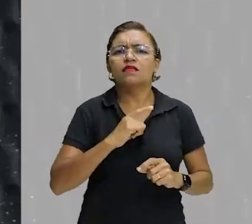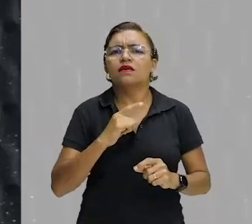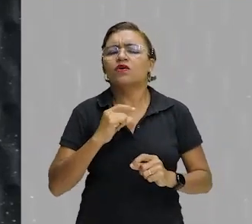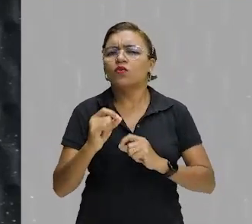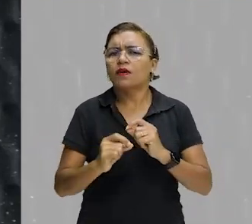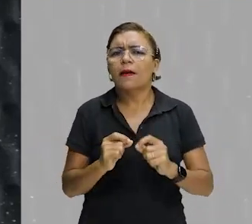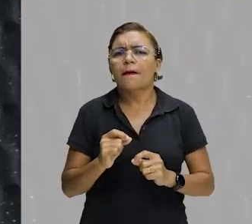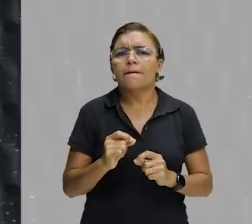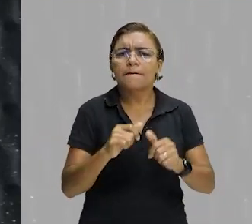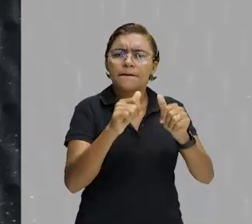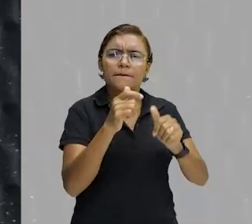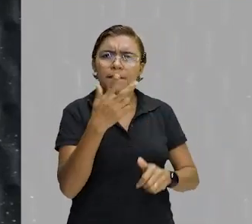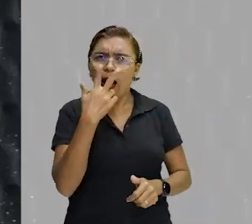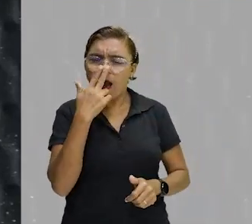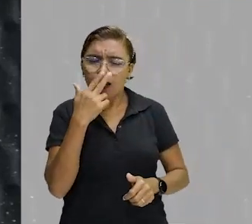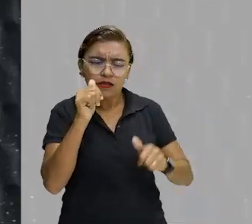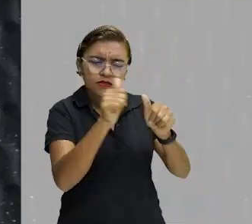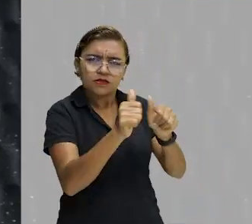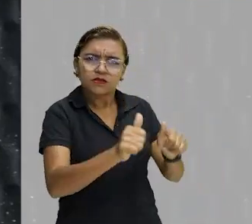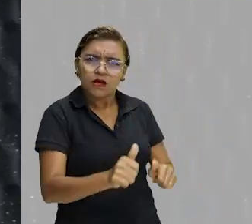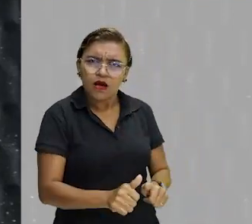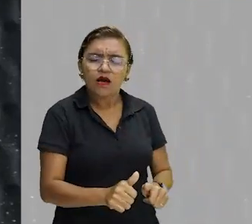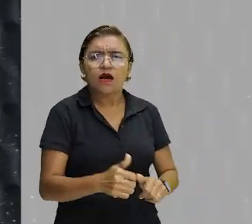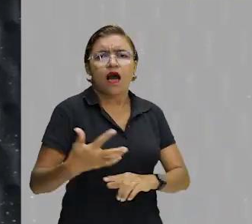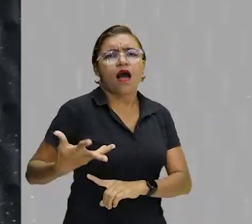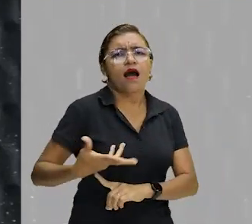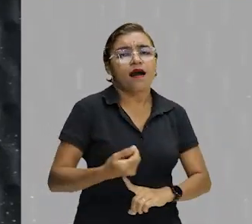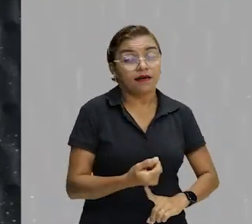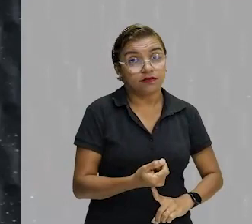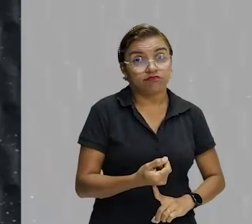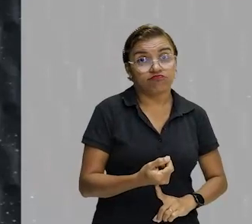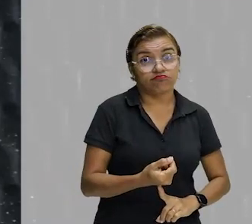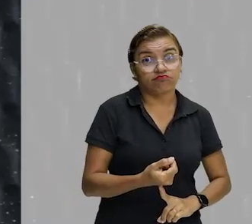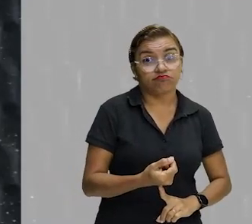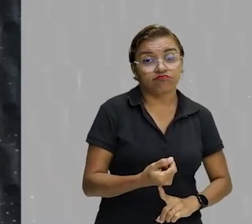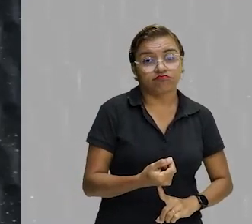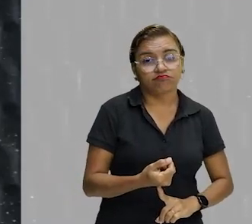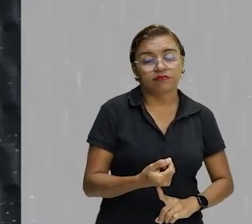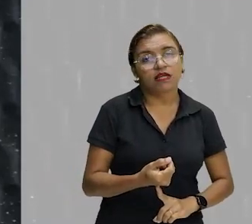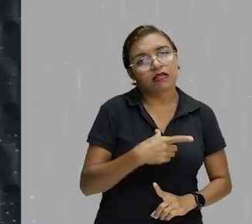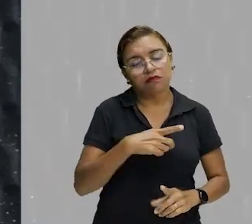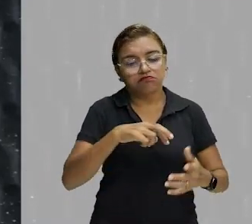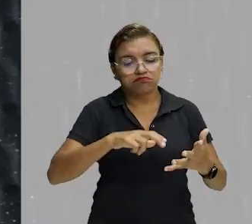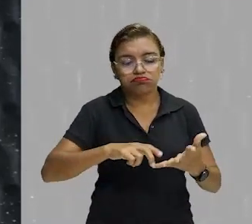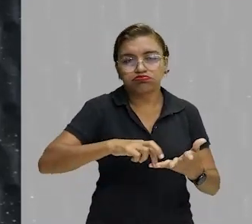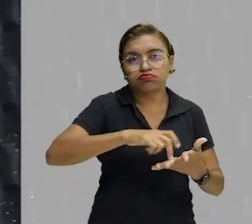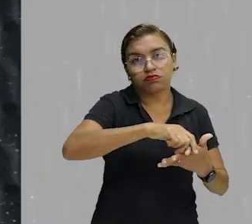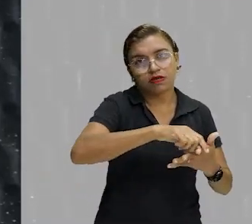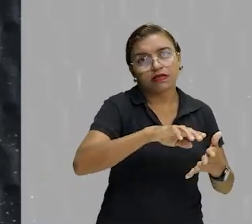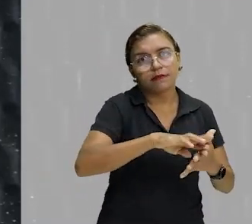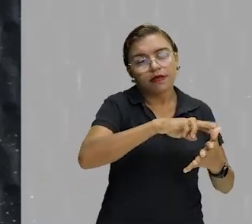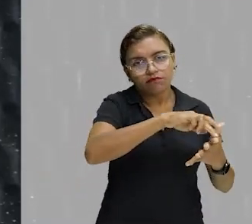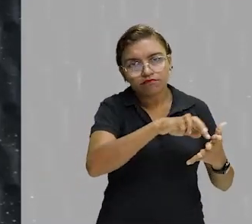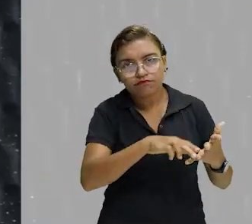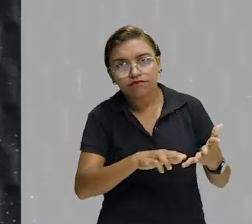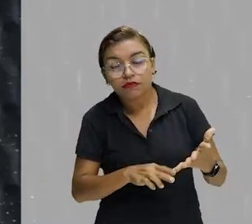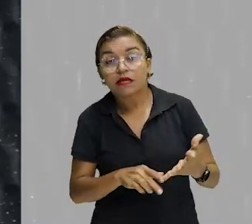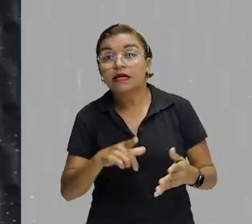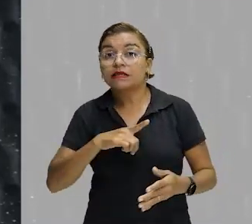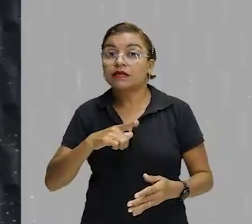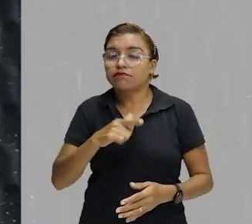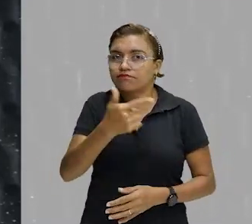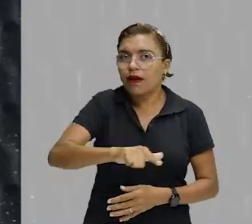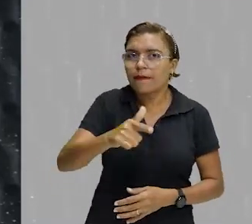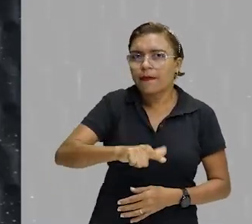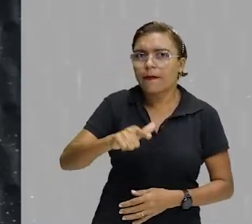pequena obra de arte dentro da casa. E ela segue um ritmo crescente ou um ritmo decrescente. E mais ainda, de cima, ela já tem